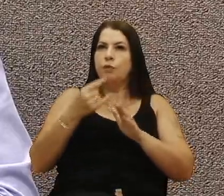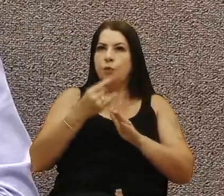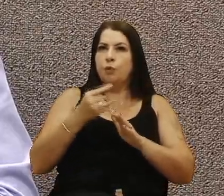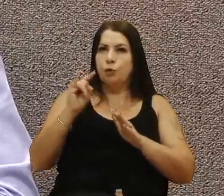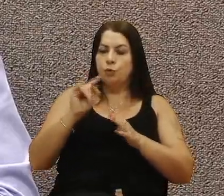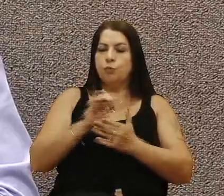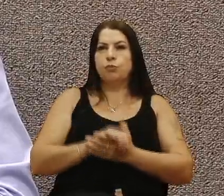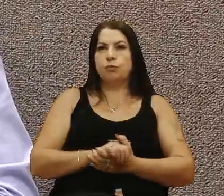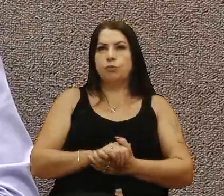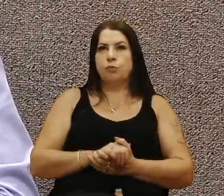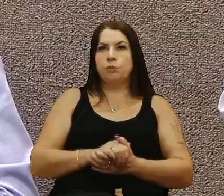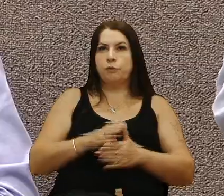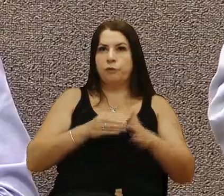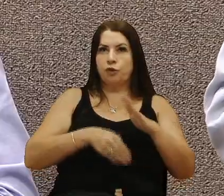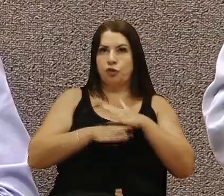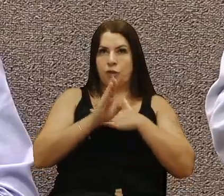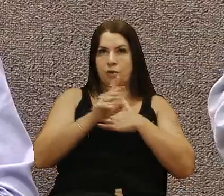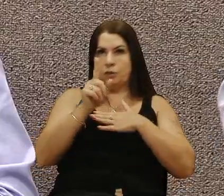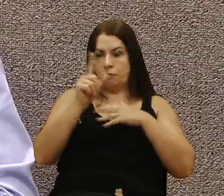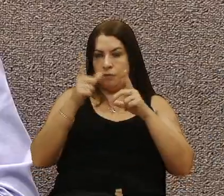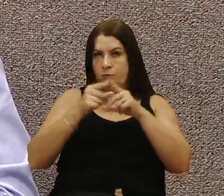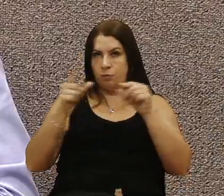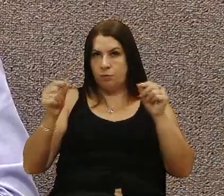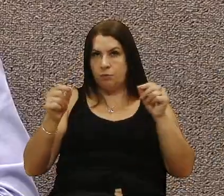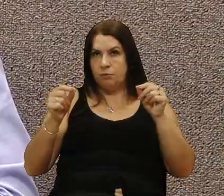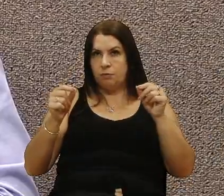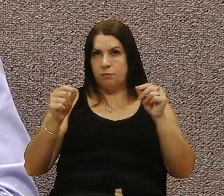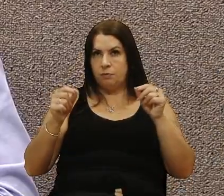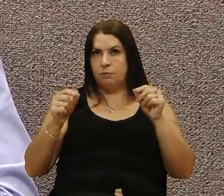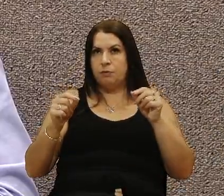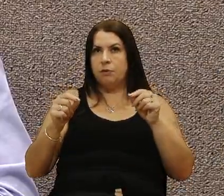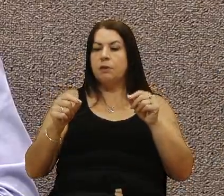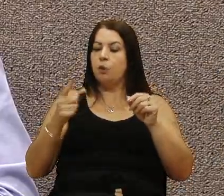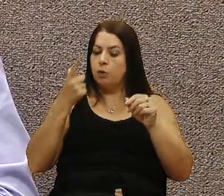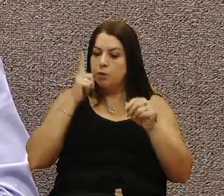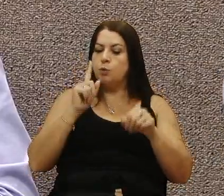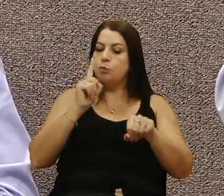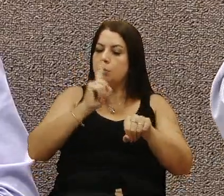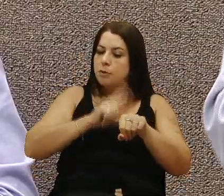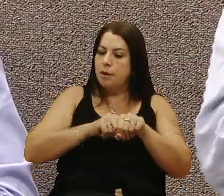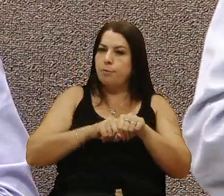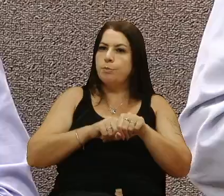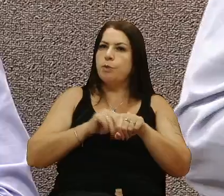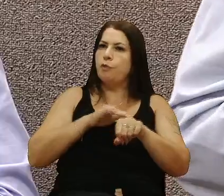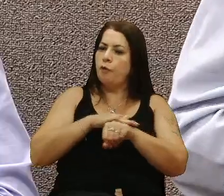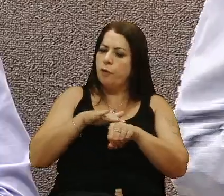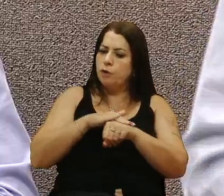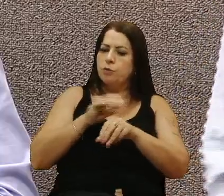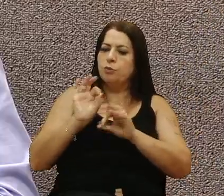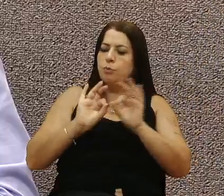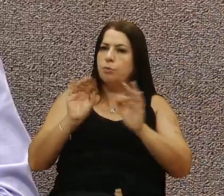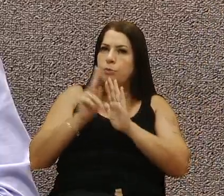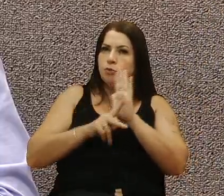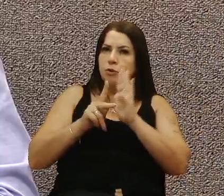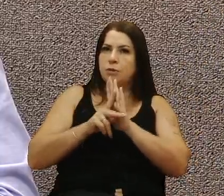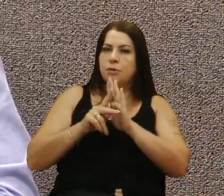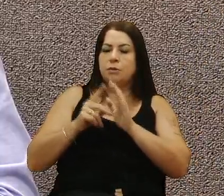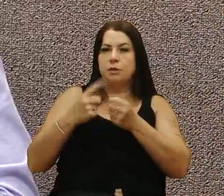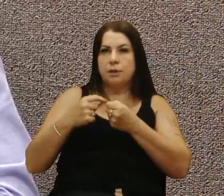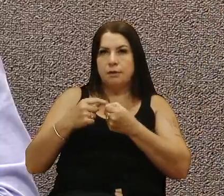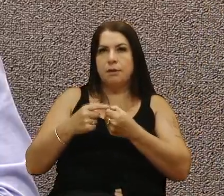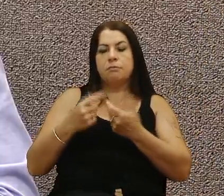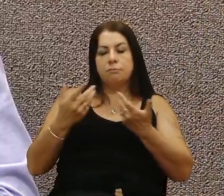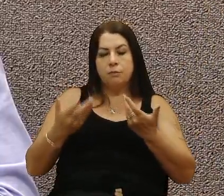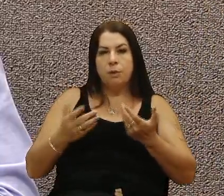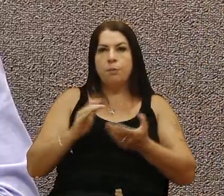última viagem que nós tivemos em Brasília, que achou tempo e falou sobre os projetos da nossa cidade. Então,